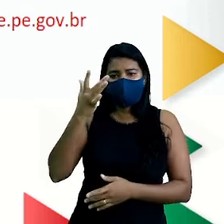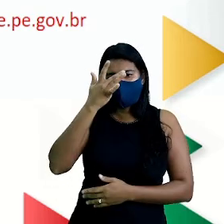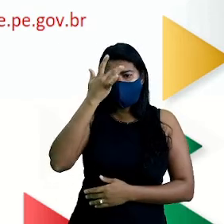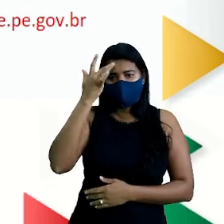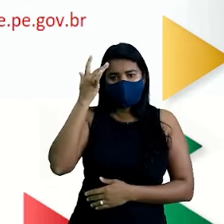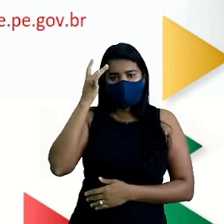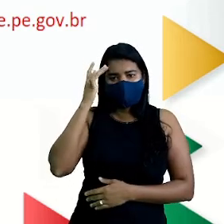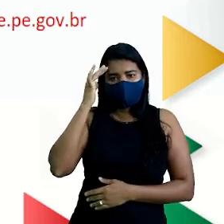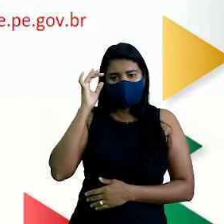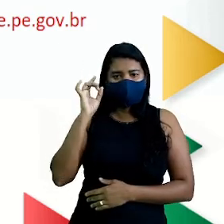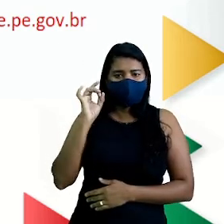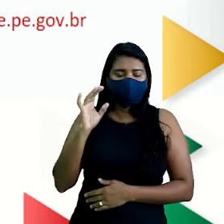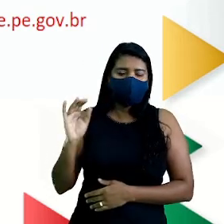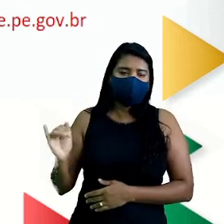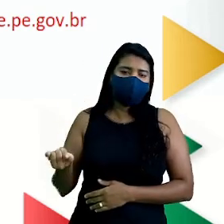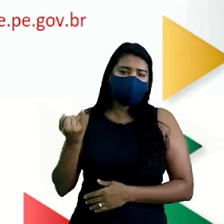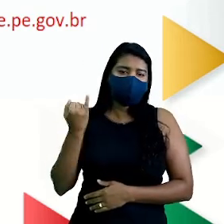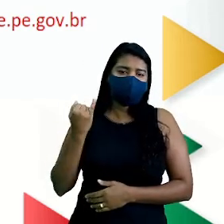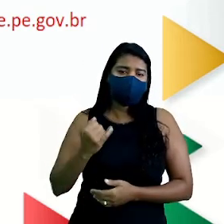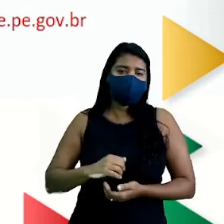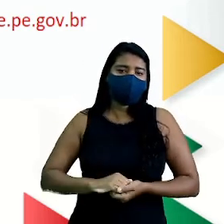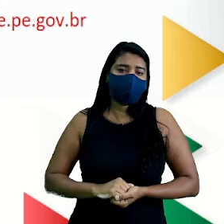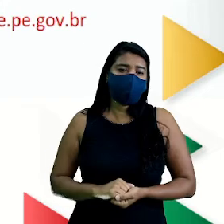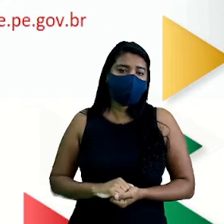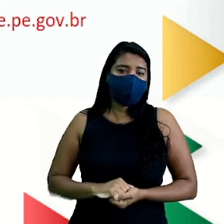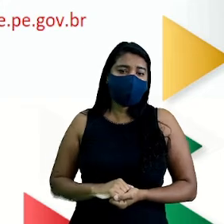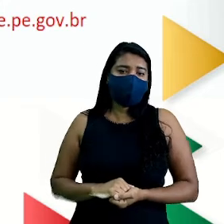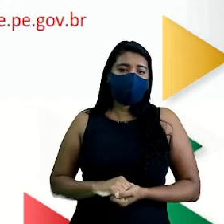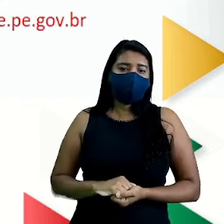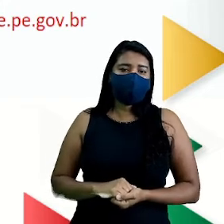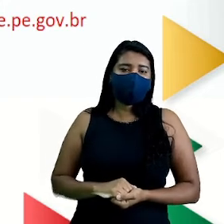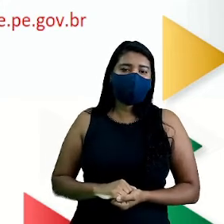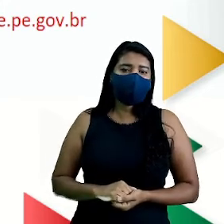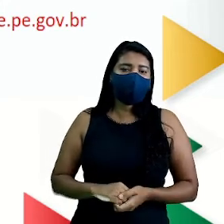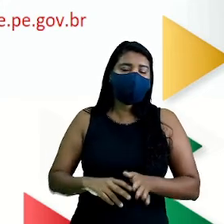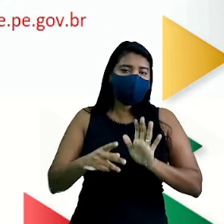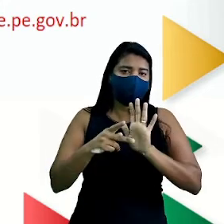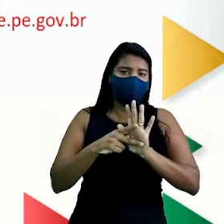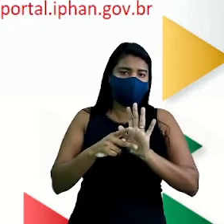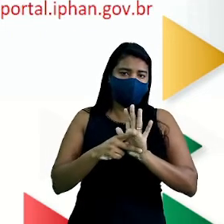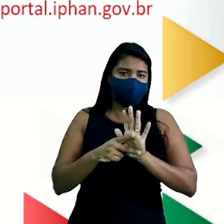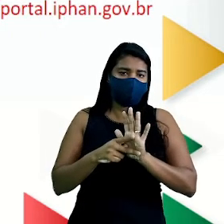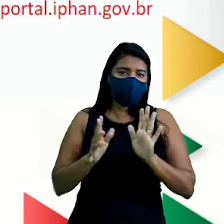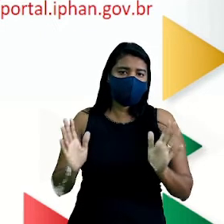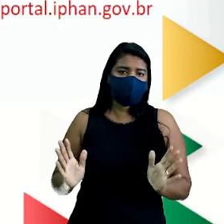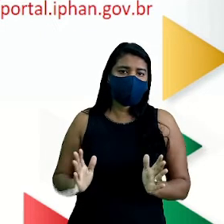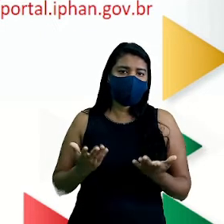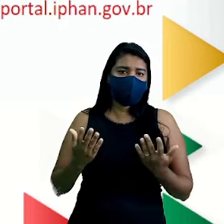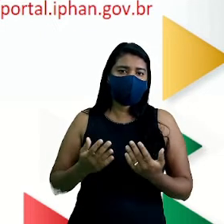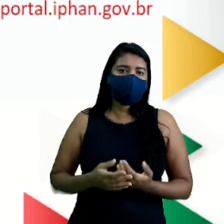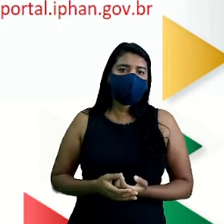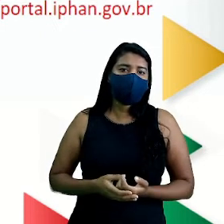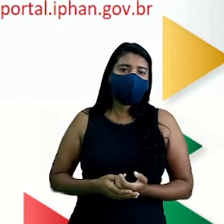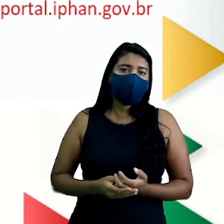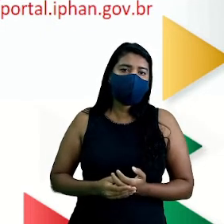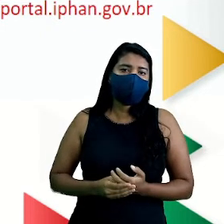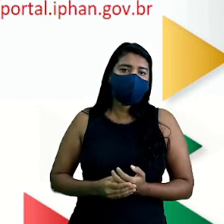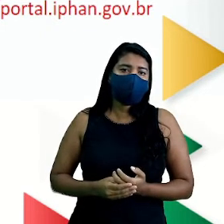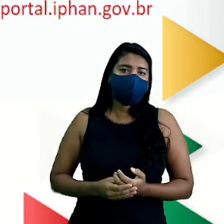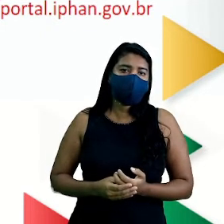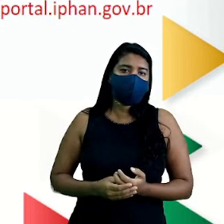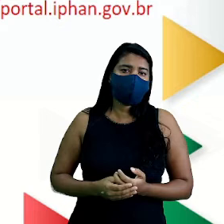para os salões, né, aproveitar seu carnaval. Aí tem o frevo do salão, que é próprio para esse tipo de festa. O frevo de